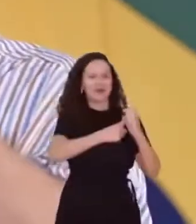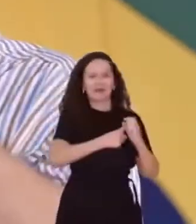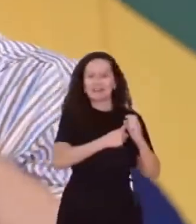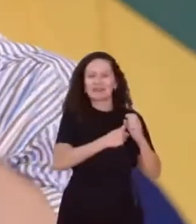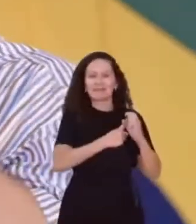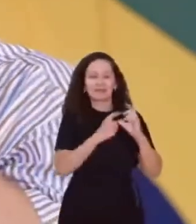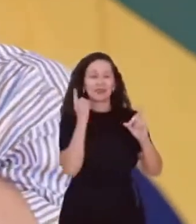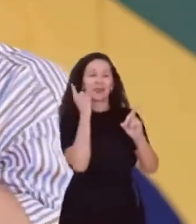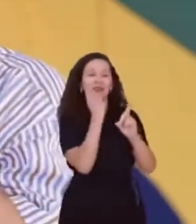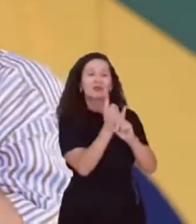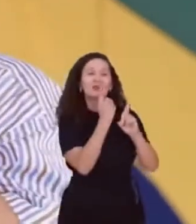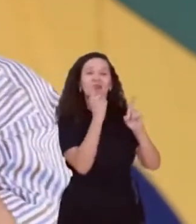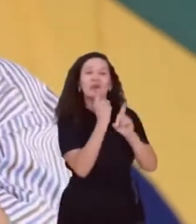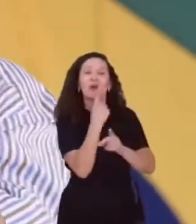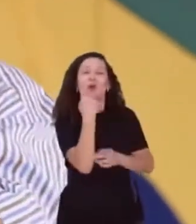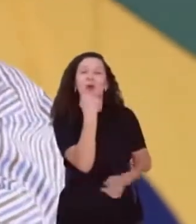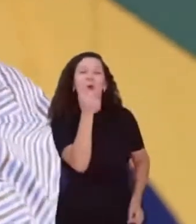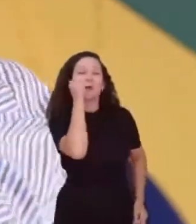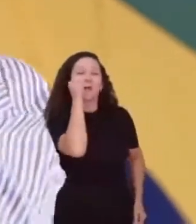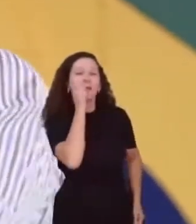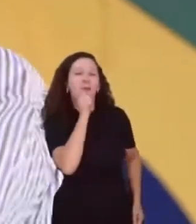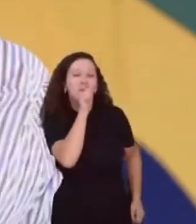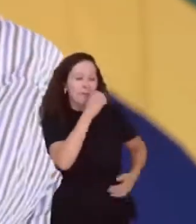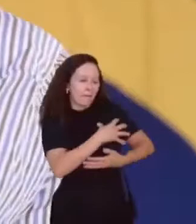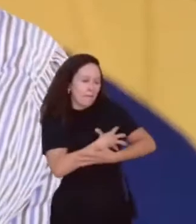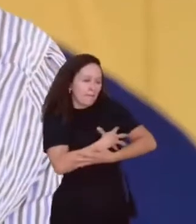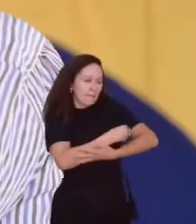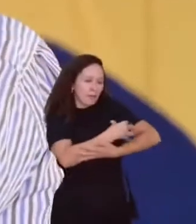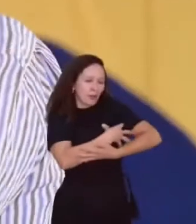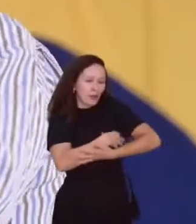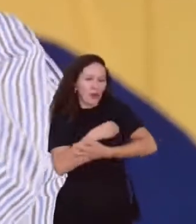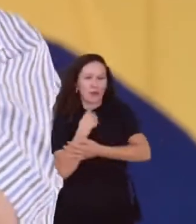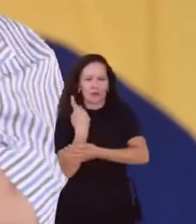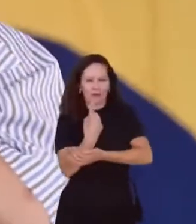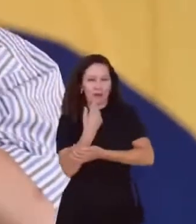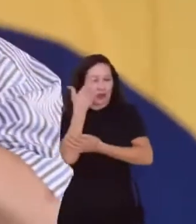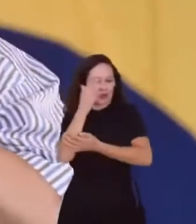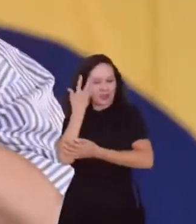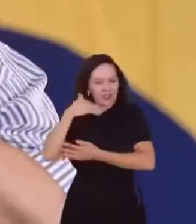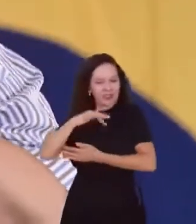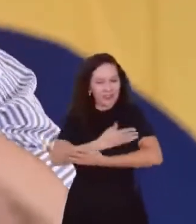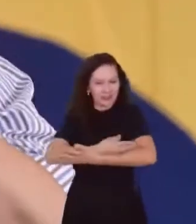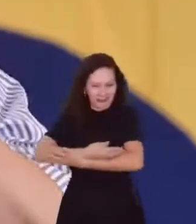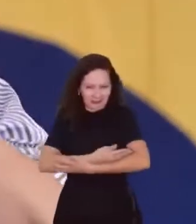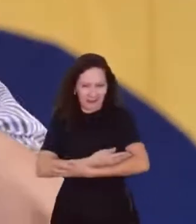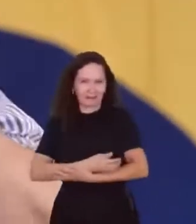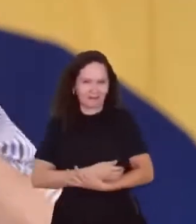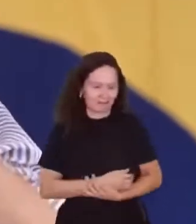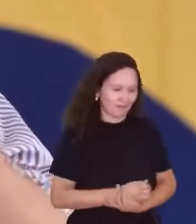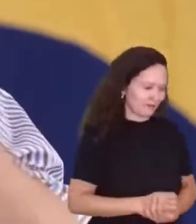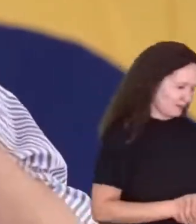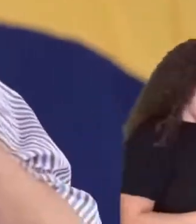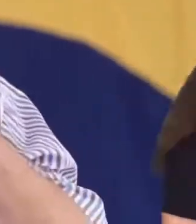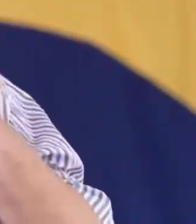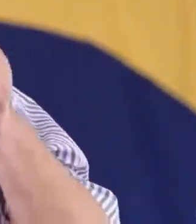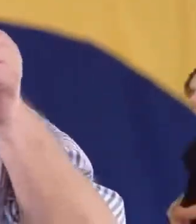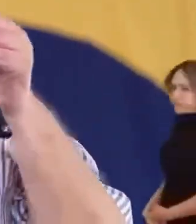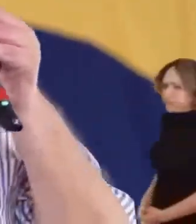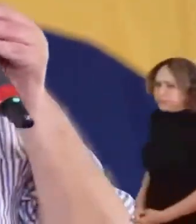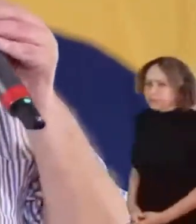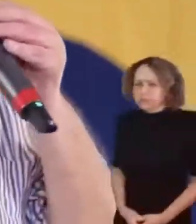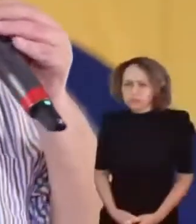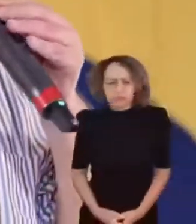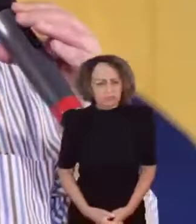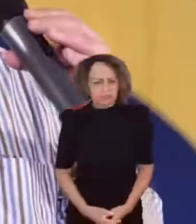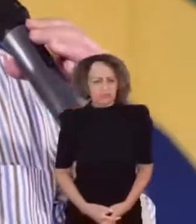mulher amamentando um filho e com outra criança no colo. Requião, não é possível que isso seja assim.